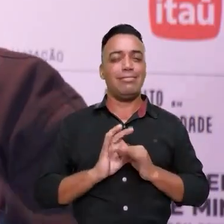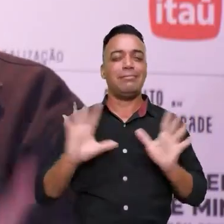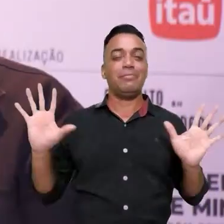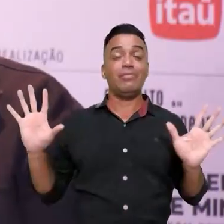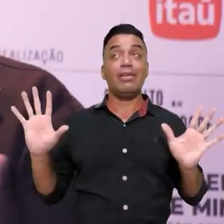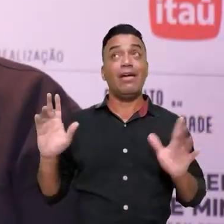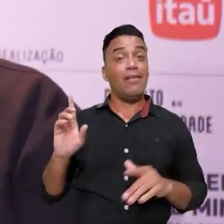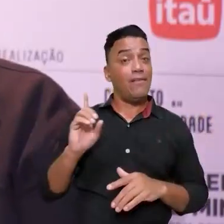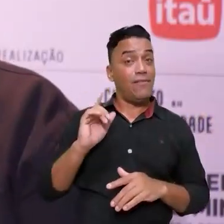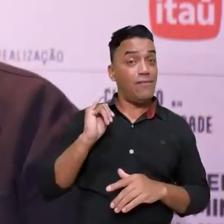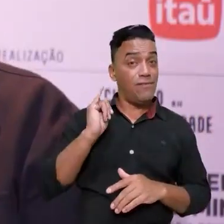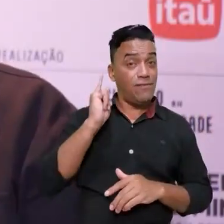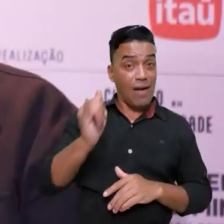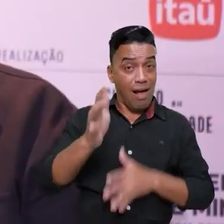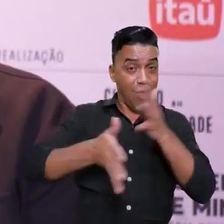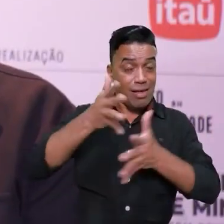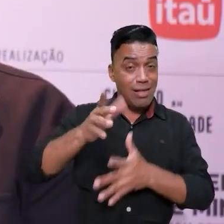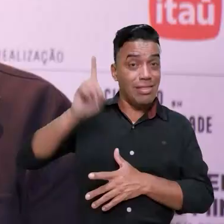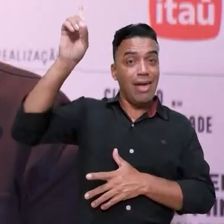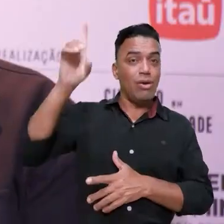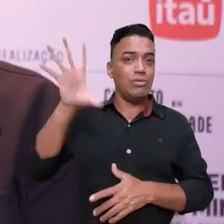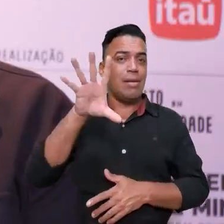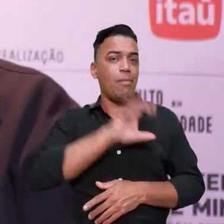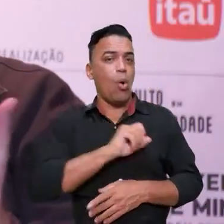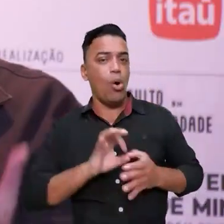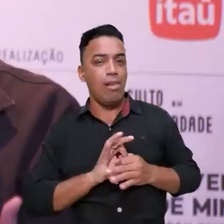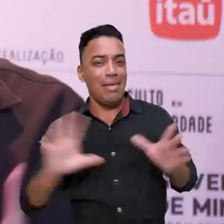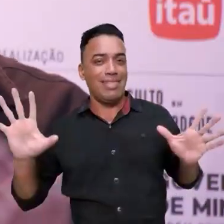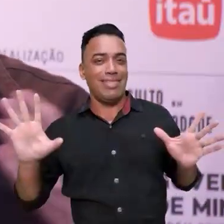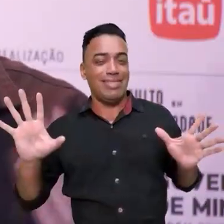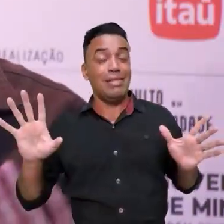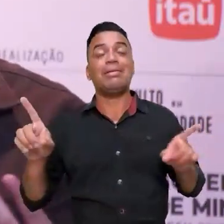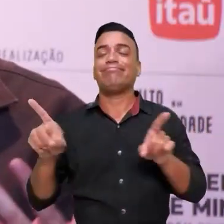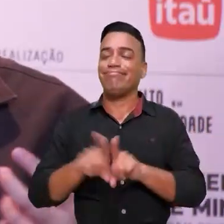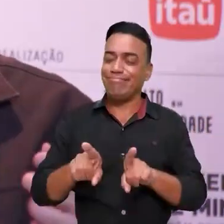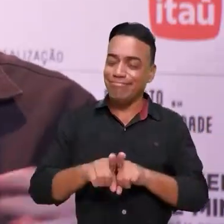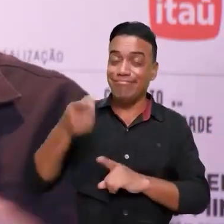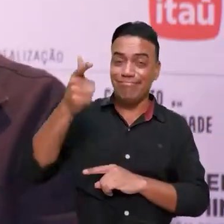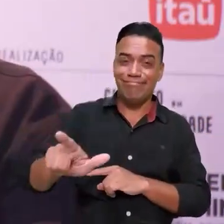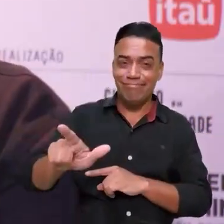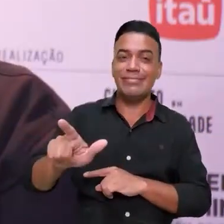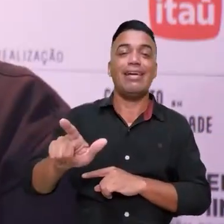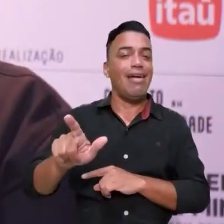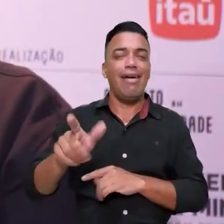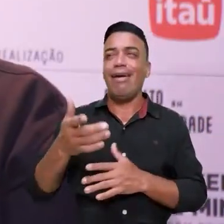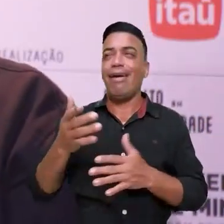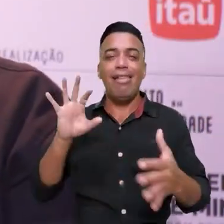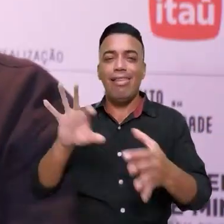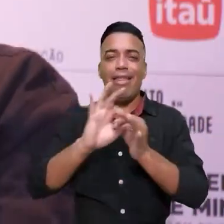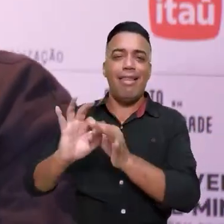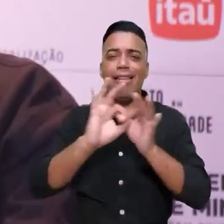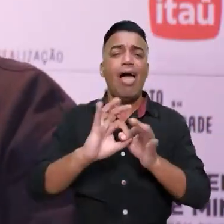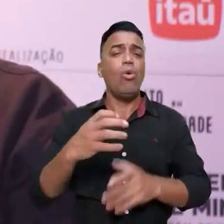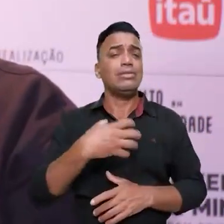Ele fala de Deus, de amor e de liberdade, e, enfim, também, mais uma vez, amarrando as pontas,